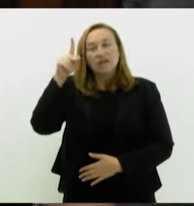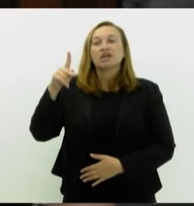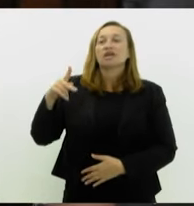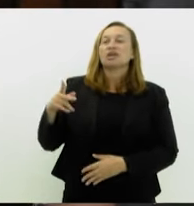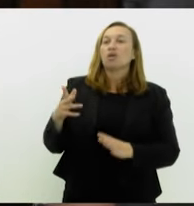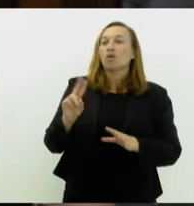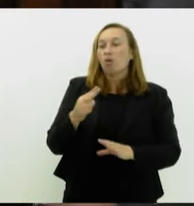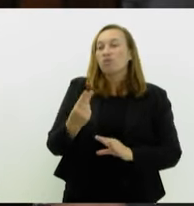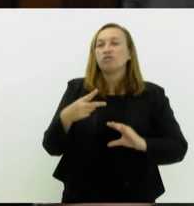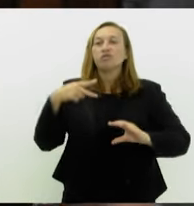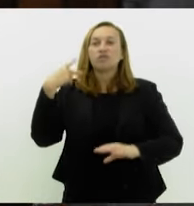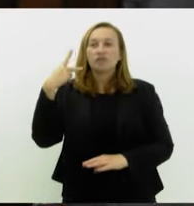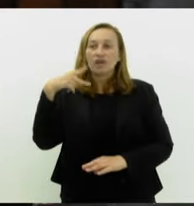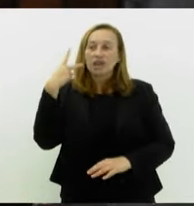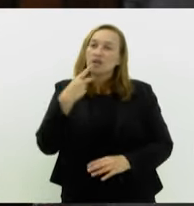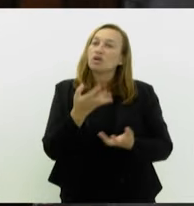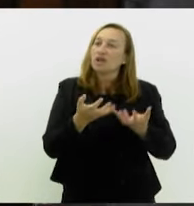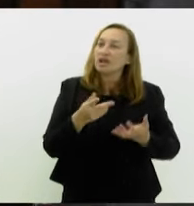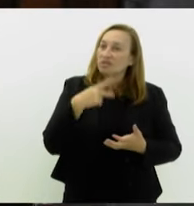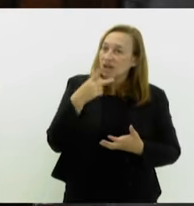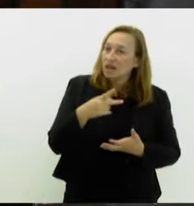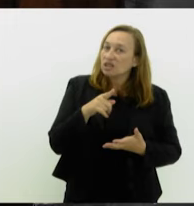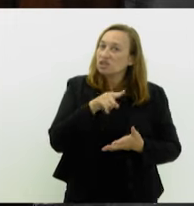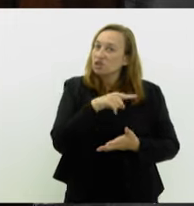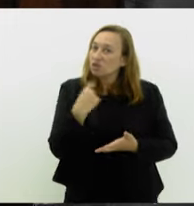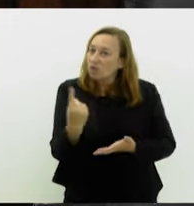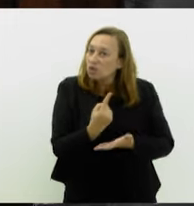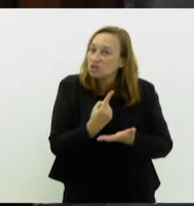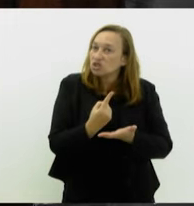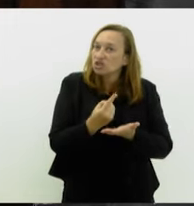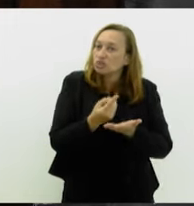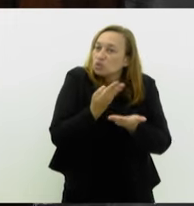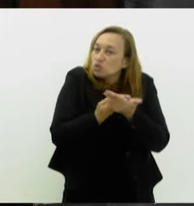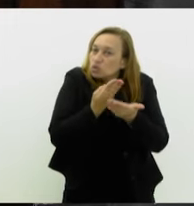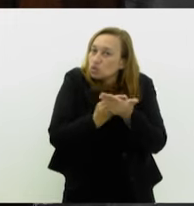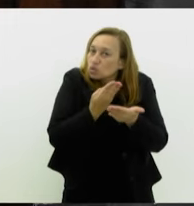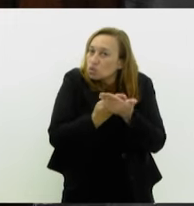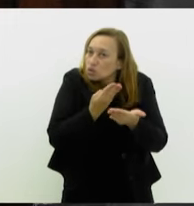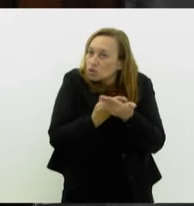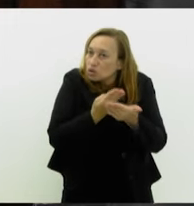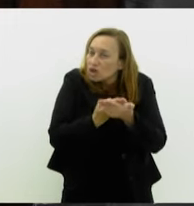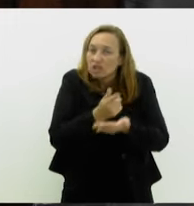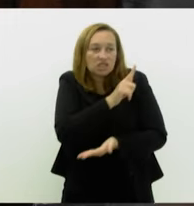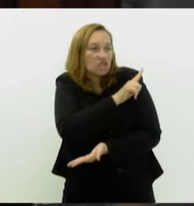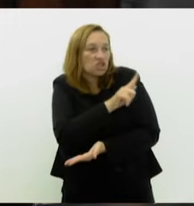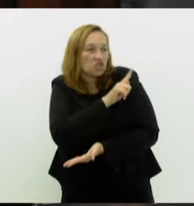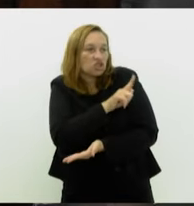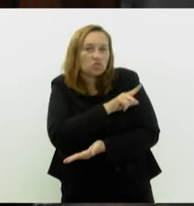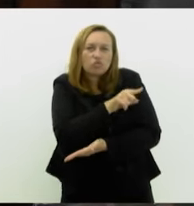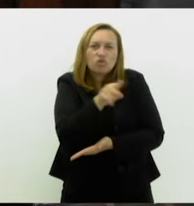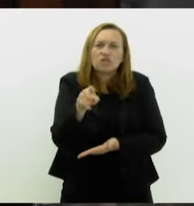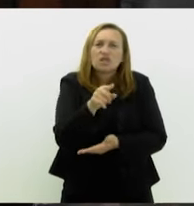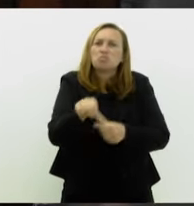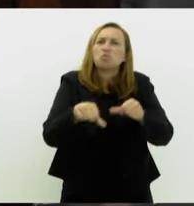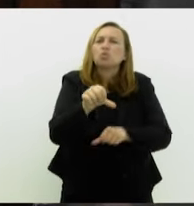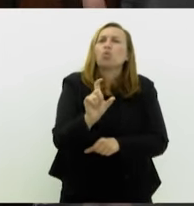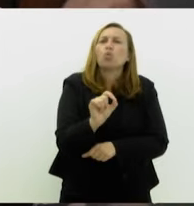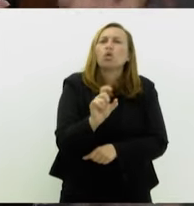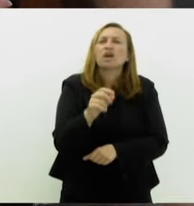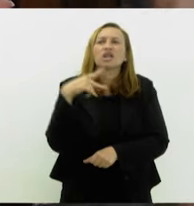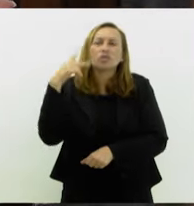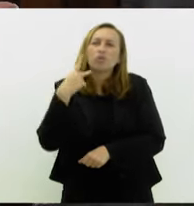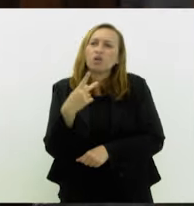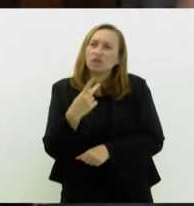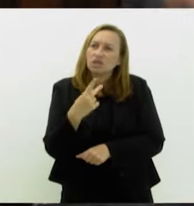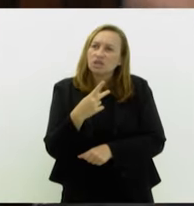o seguinte a gente tá mapeando a partir da gestão de vocês o que que mudou na política porque nós quando falamos de mulheres